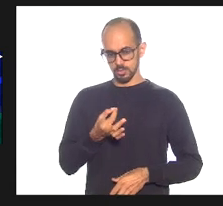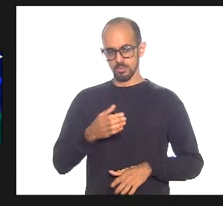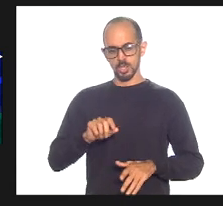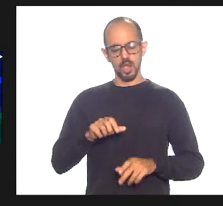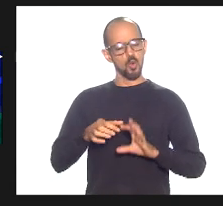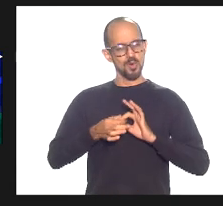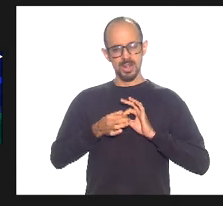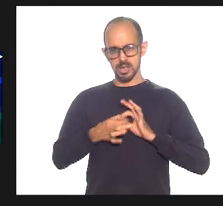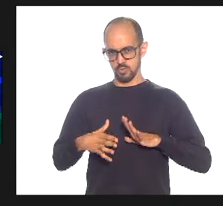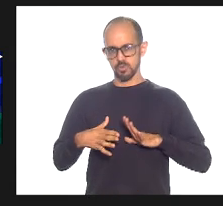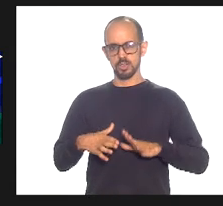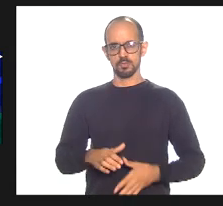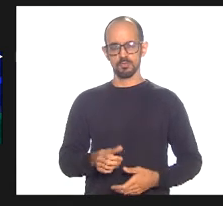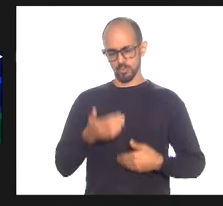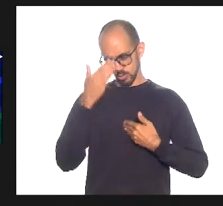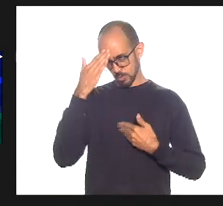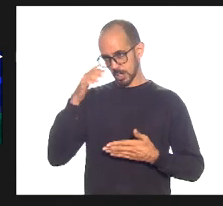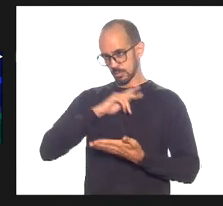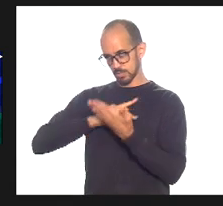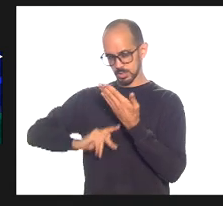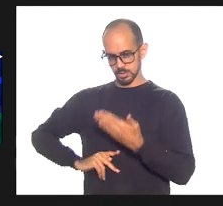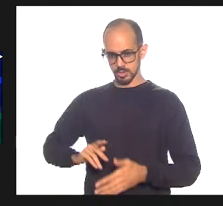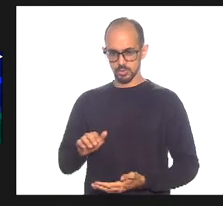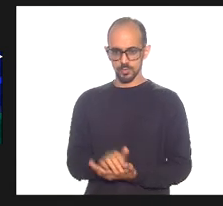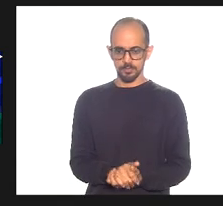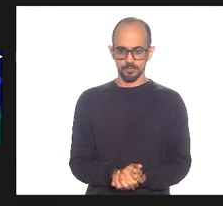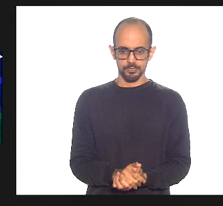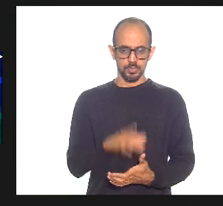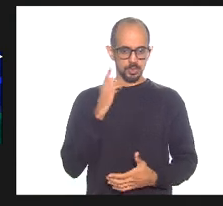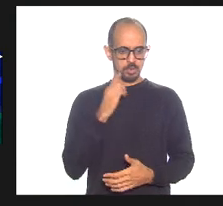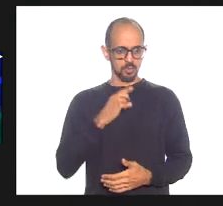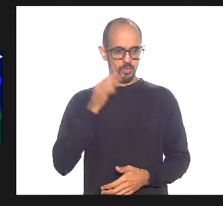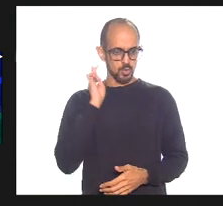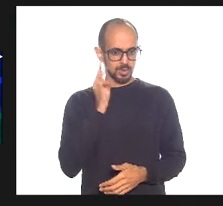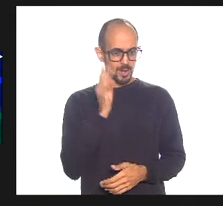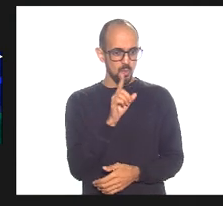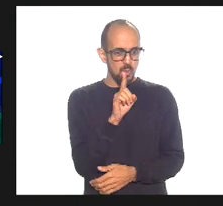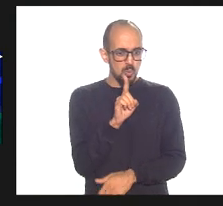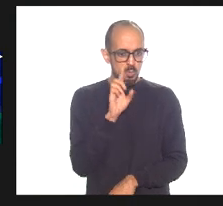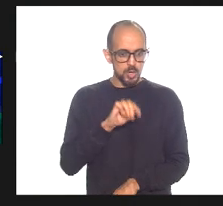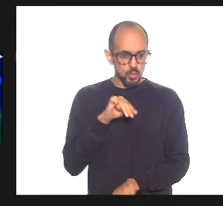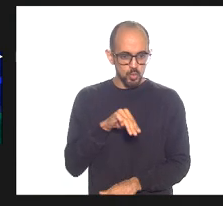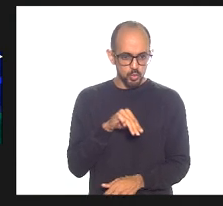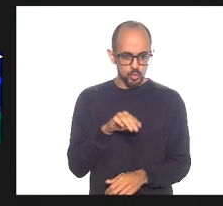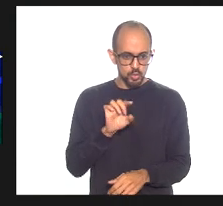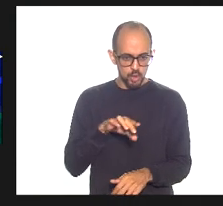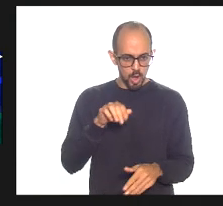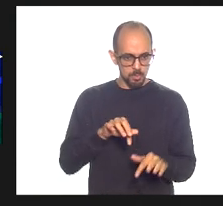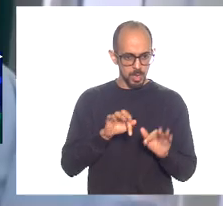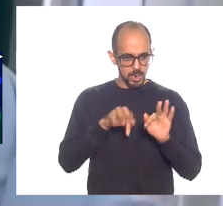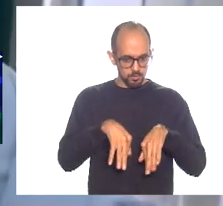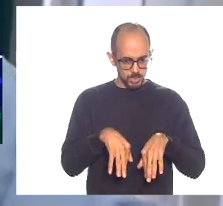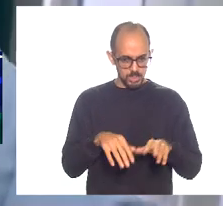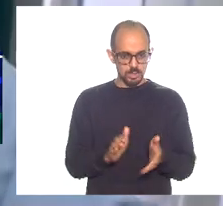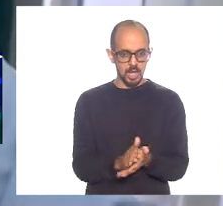Independência Obrigada Presidente carnaval Beck um minuto com menos de